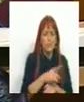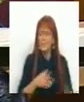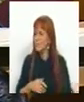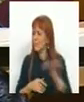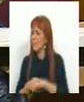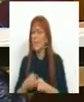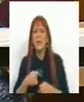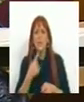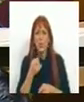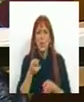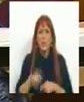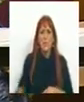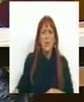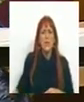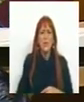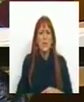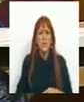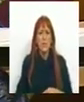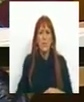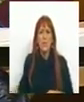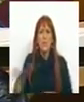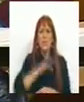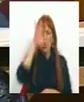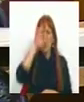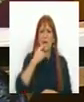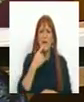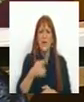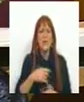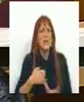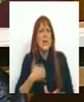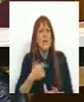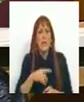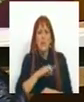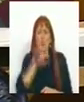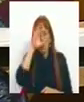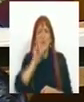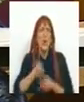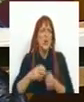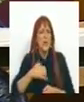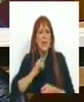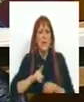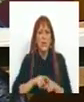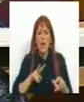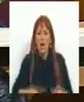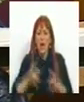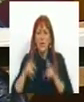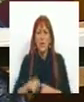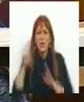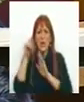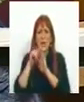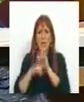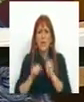outro lado, também lhe questionava o que é que o Sr. Ministro significa, para o Sr. Ministro, o que é que significa a alteração do